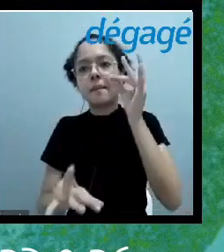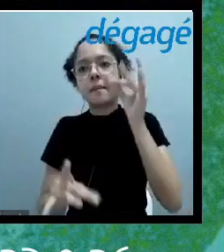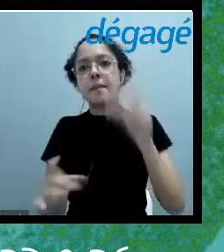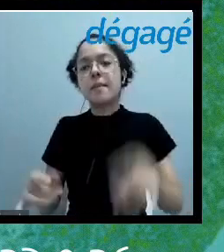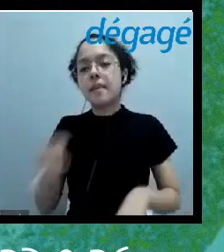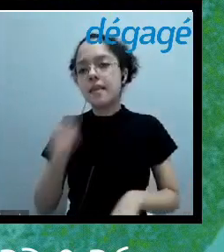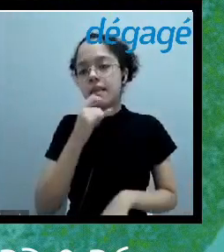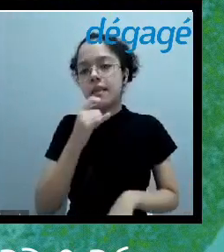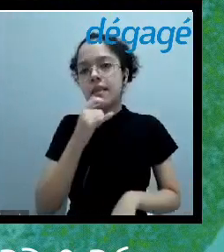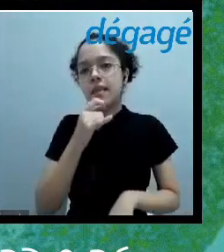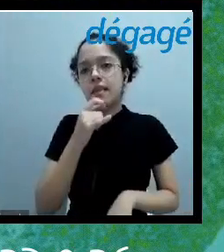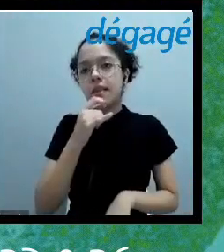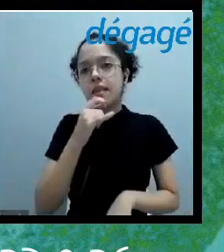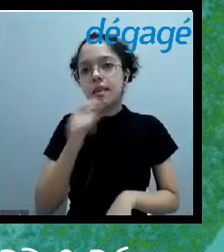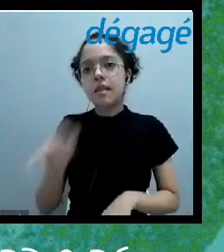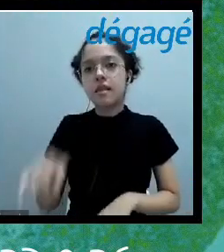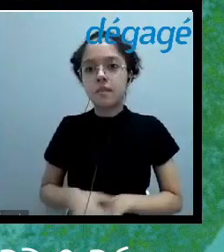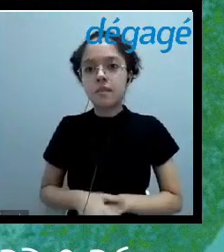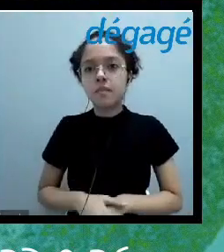neutro,